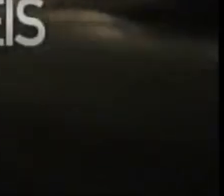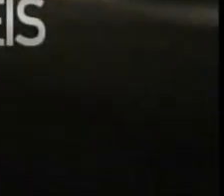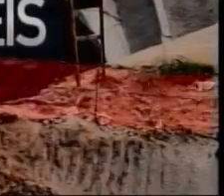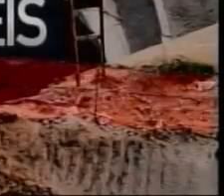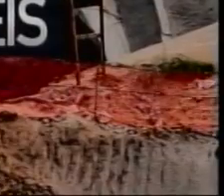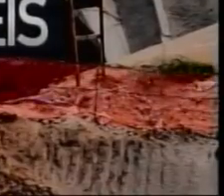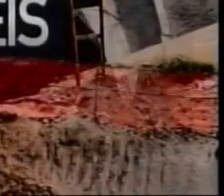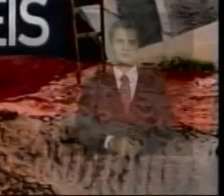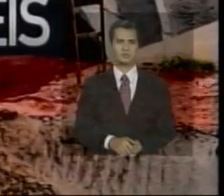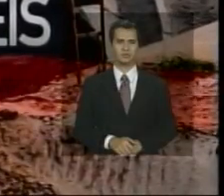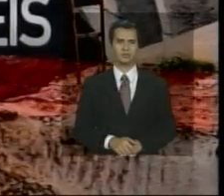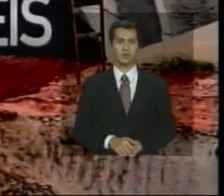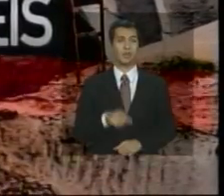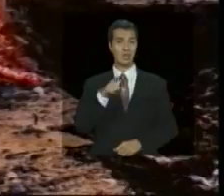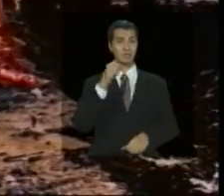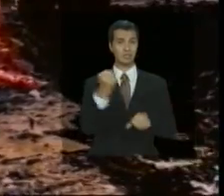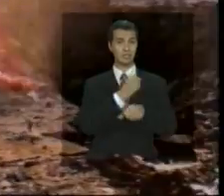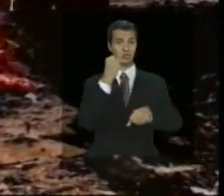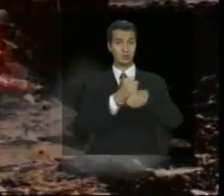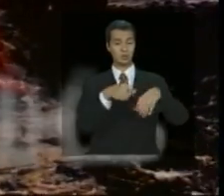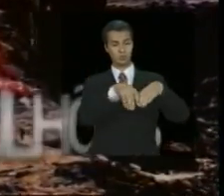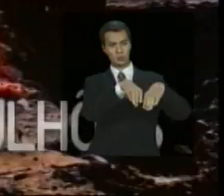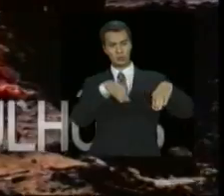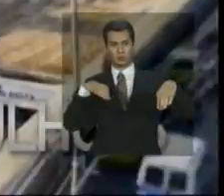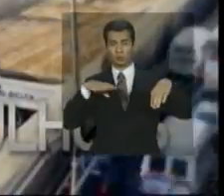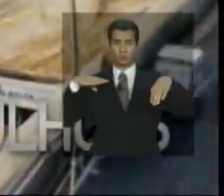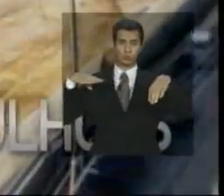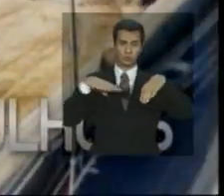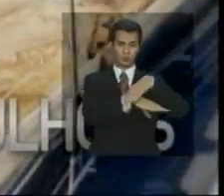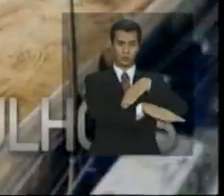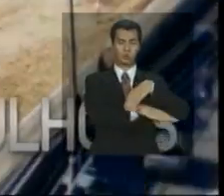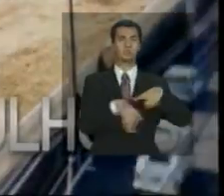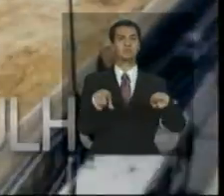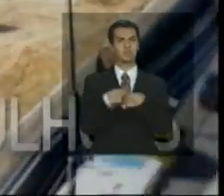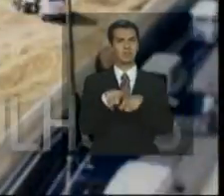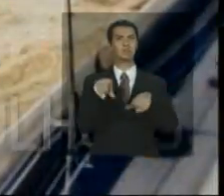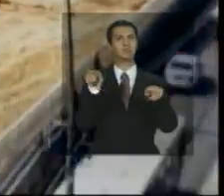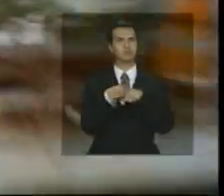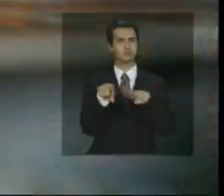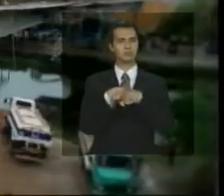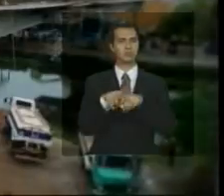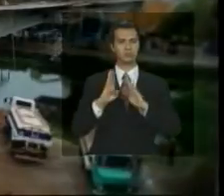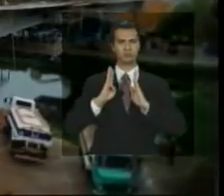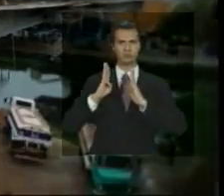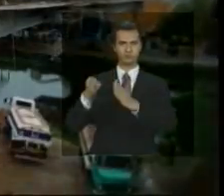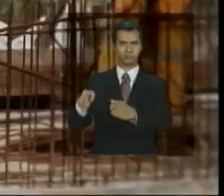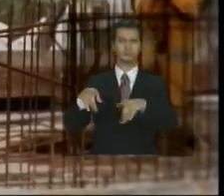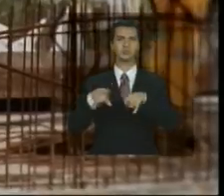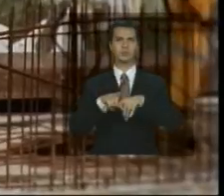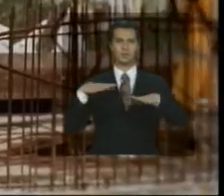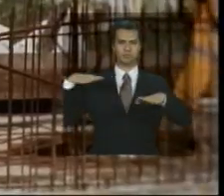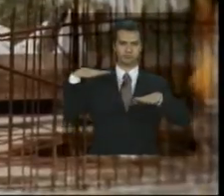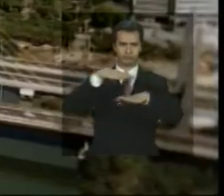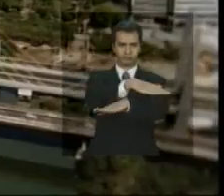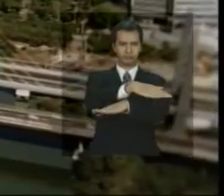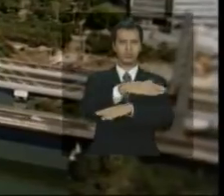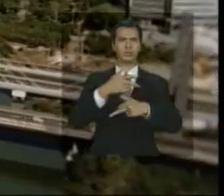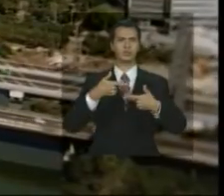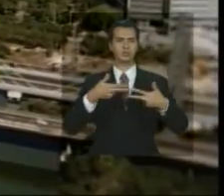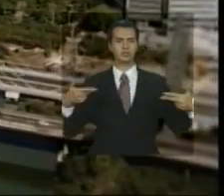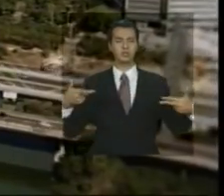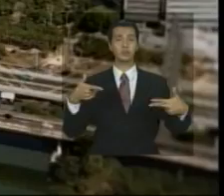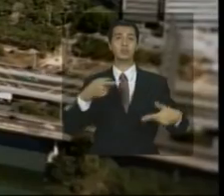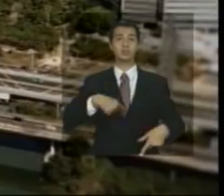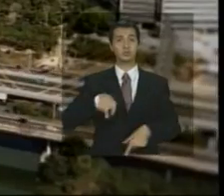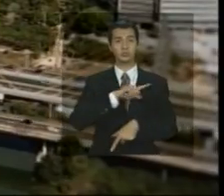Dali a pouco vai ter um túnel, vai ter um mergulhão, um viaduto. A gente acabou